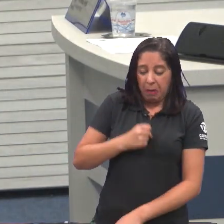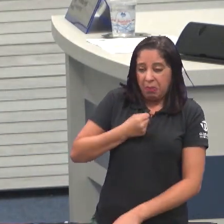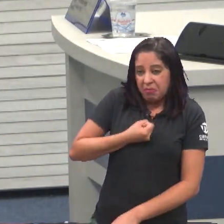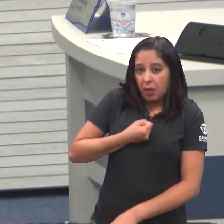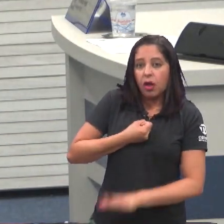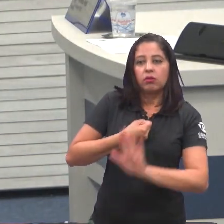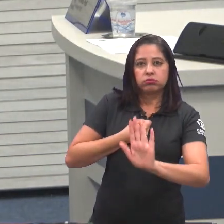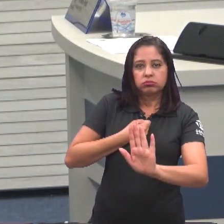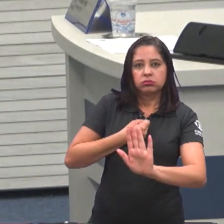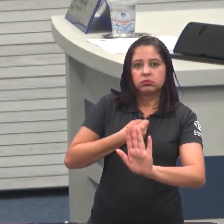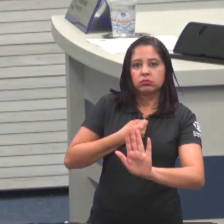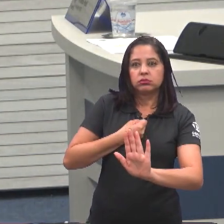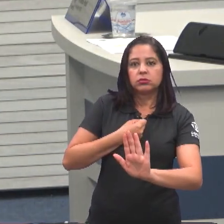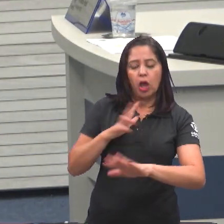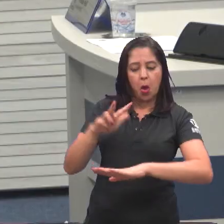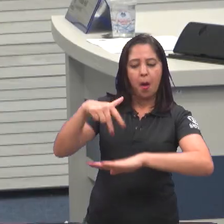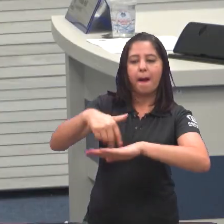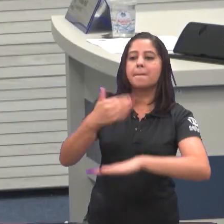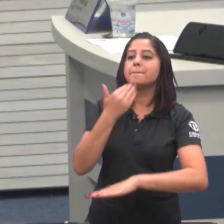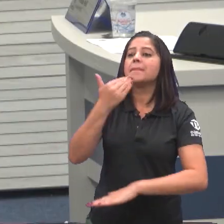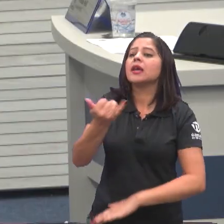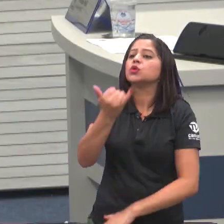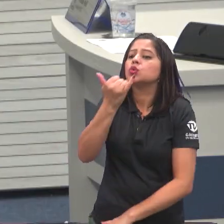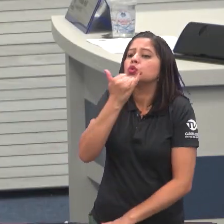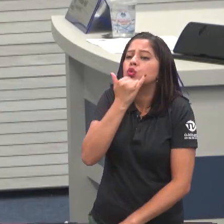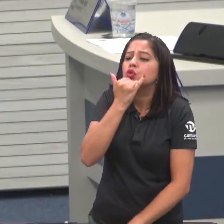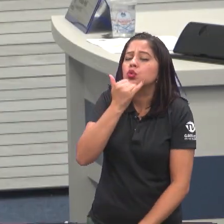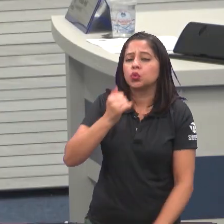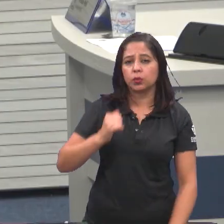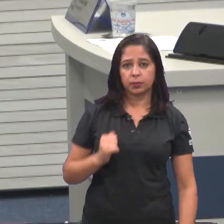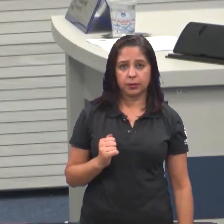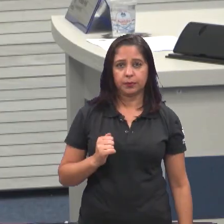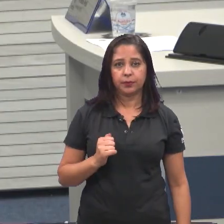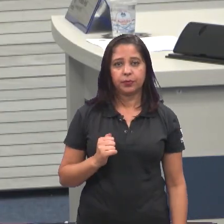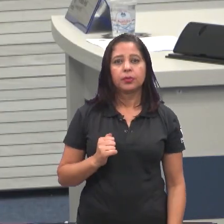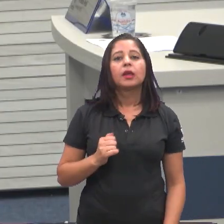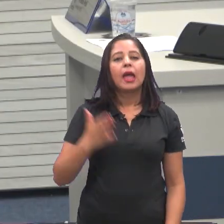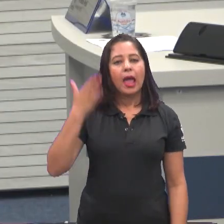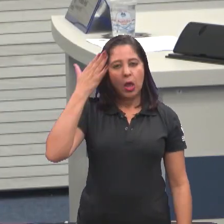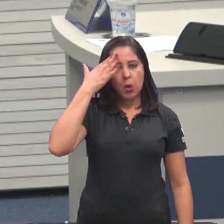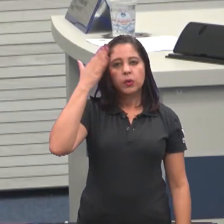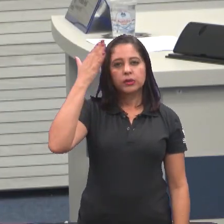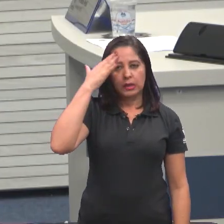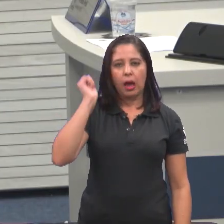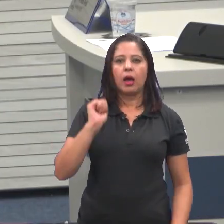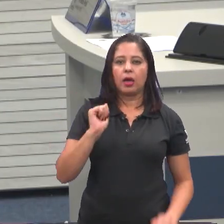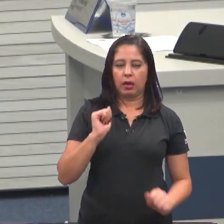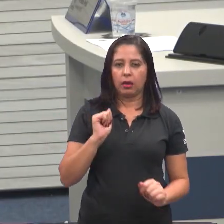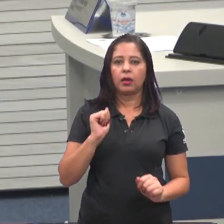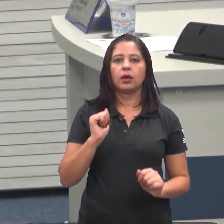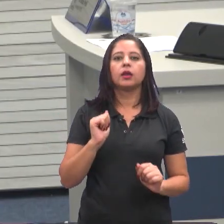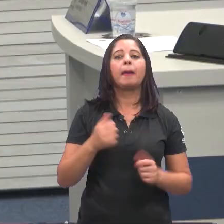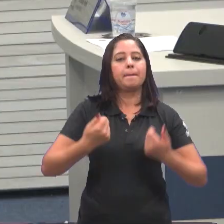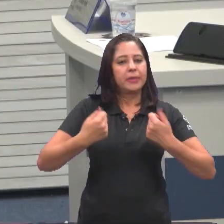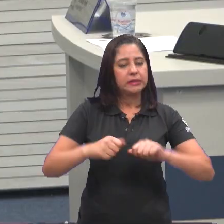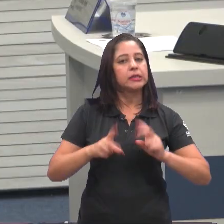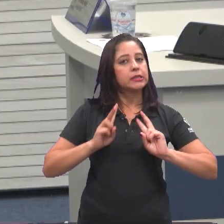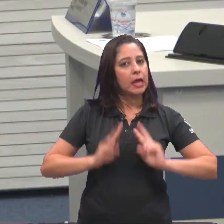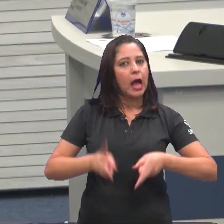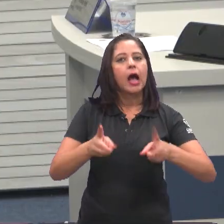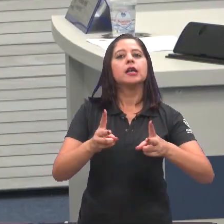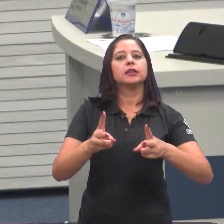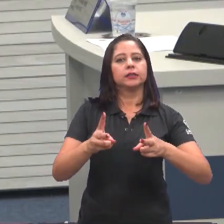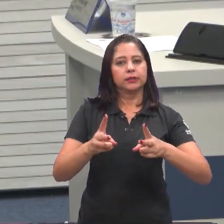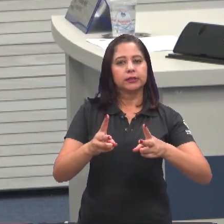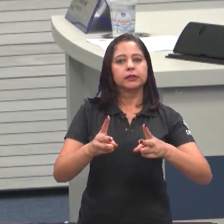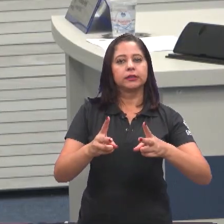quero aqui publicamente lhe pedir perdão. E entendo que essa casa tem que caminhar dessa forma, com hombridade, com transparência, com clareza,